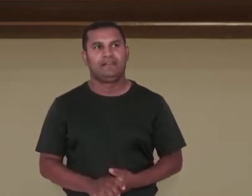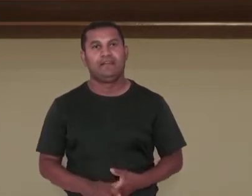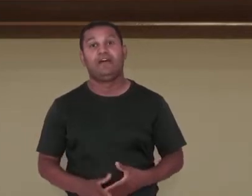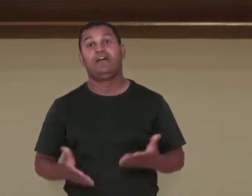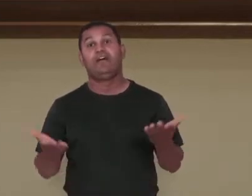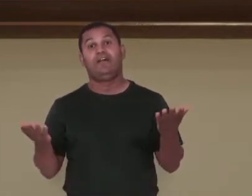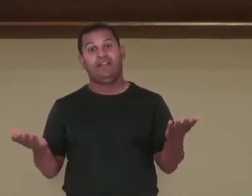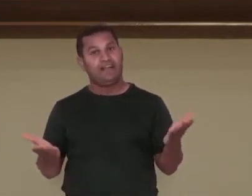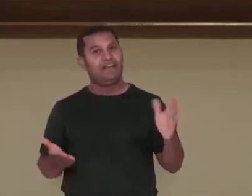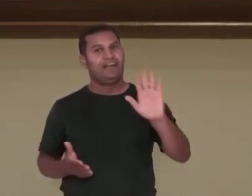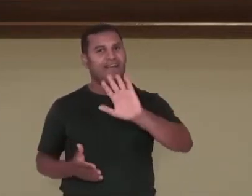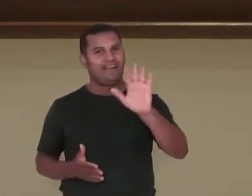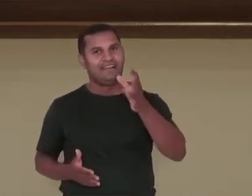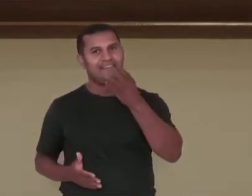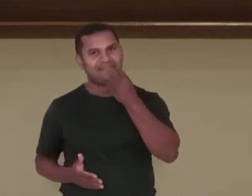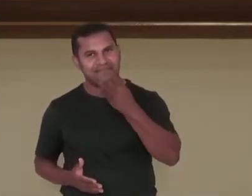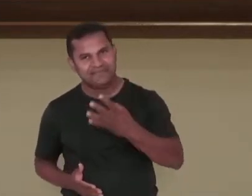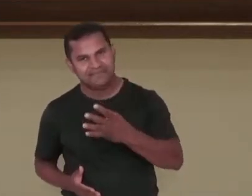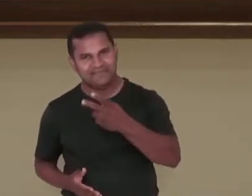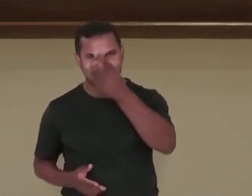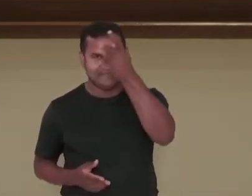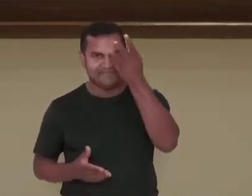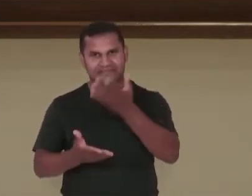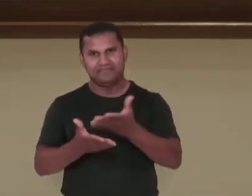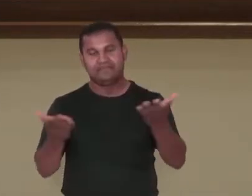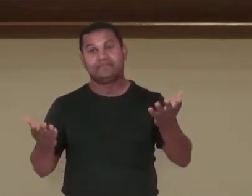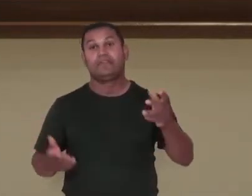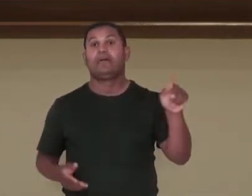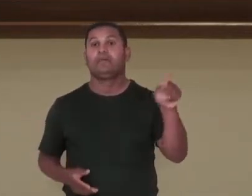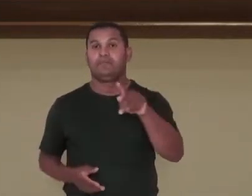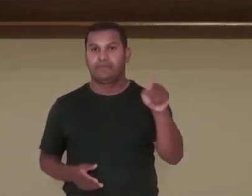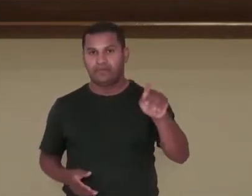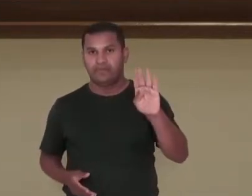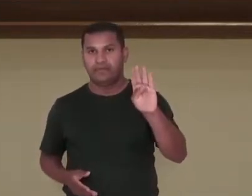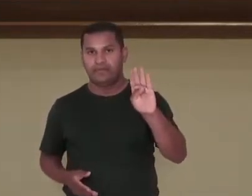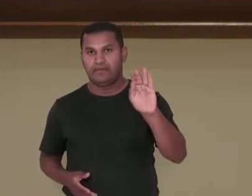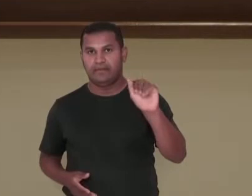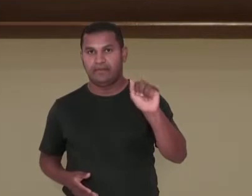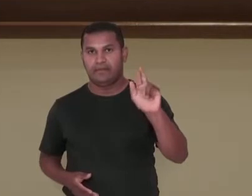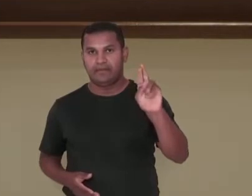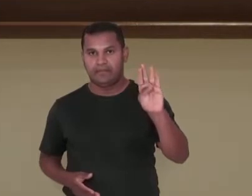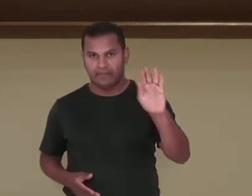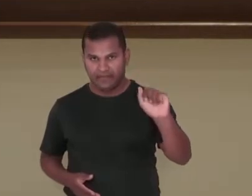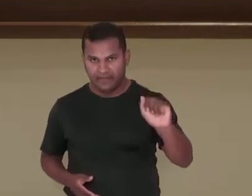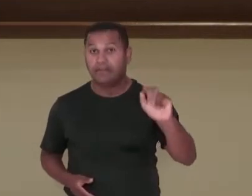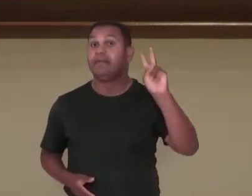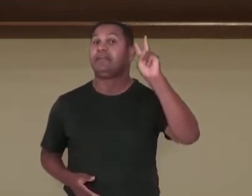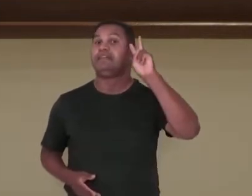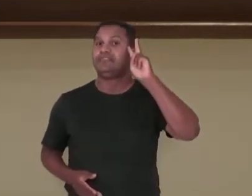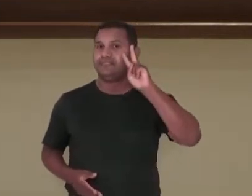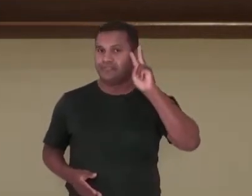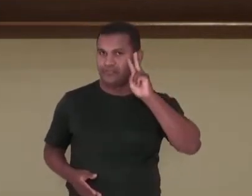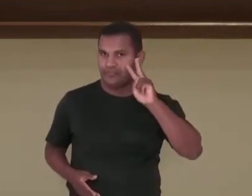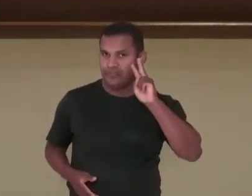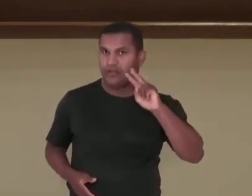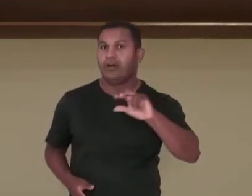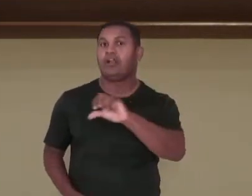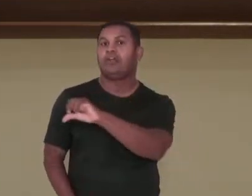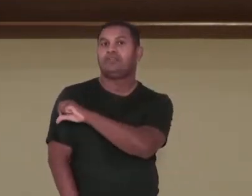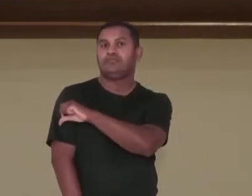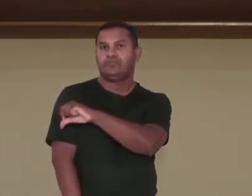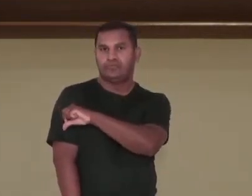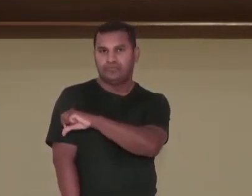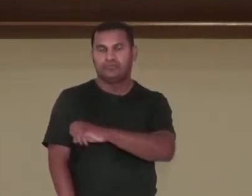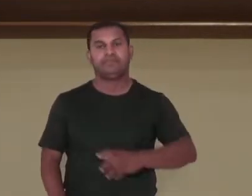E aí, pessoal, sou a professora Bárbara Furquim, professora de vocês de História do 9º ano, e nessa aula